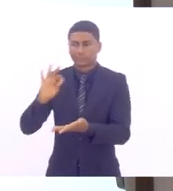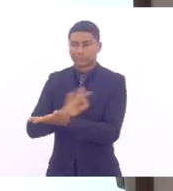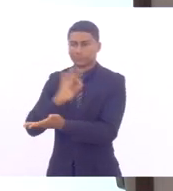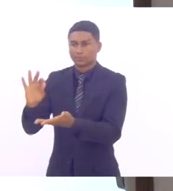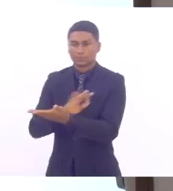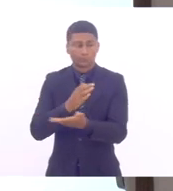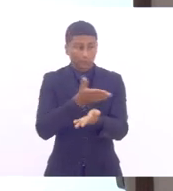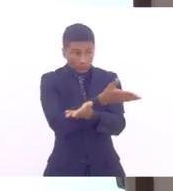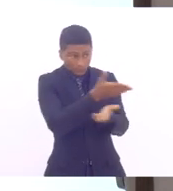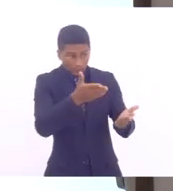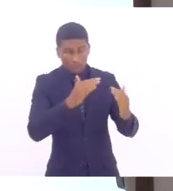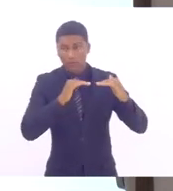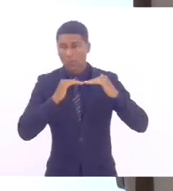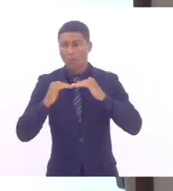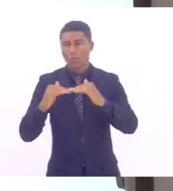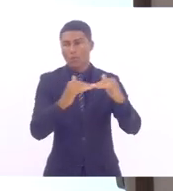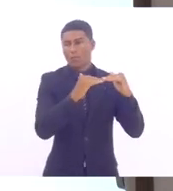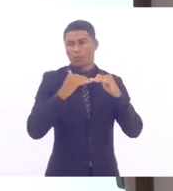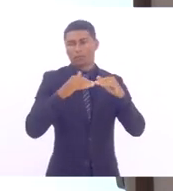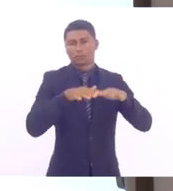que estava ali no TAC. Tá?